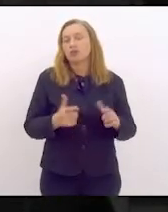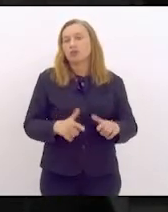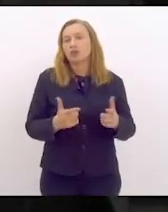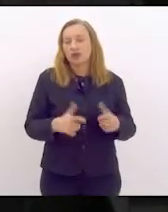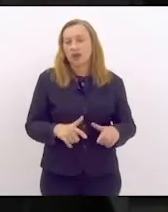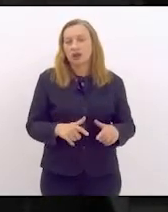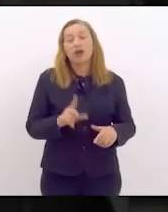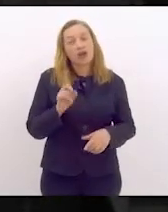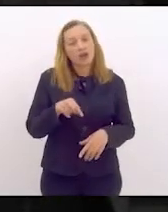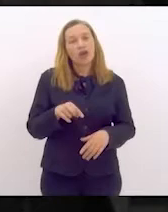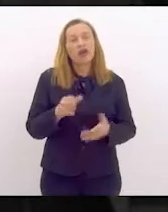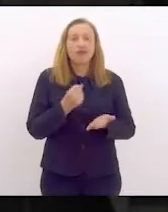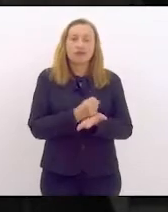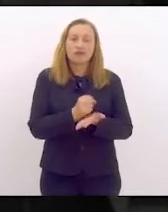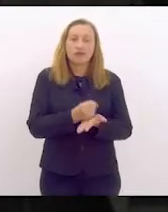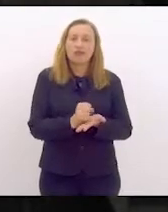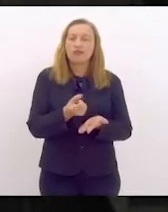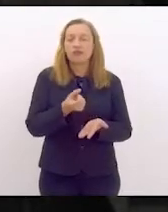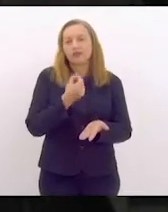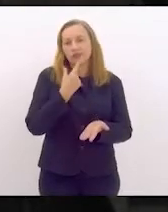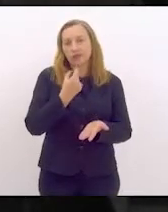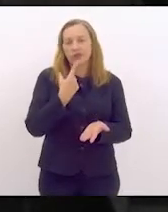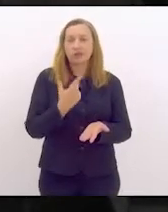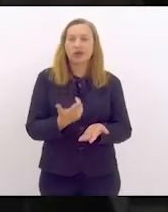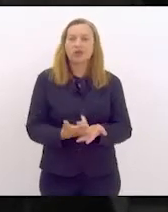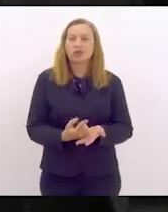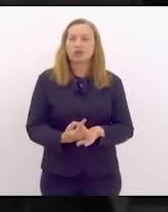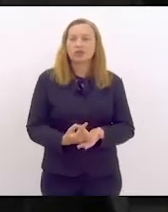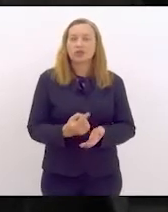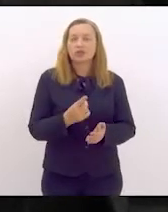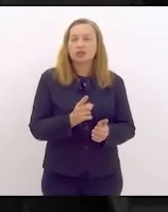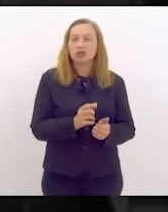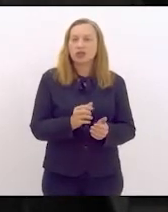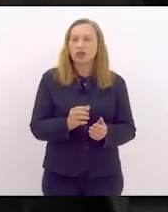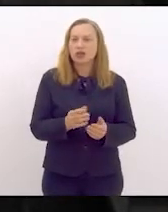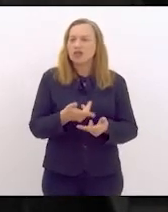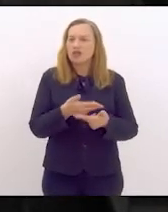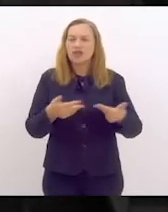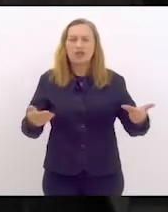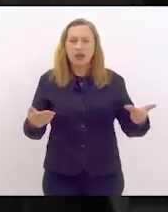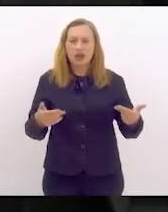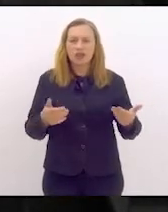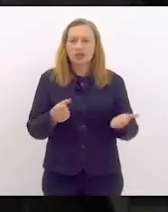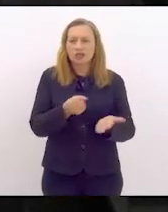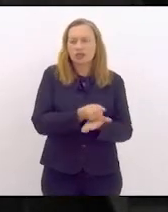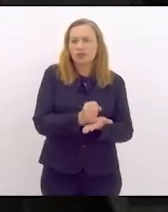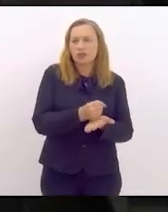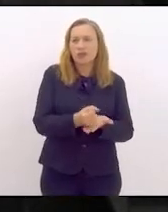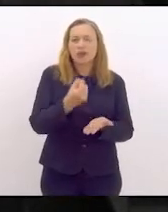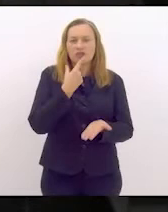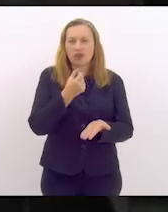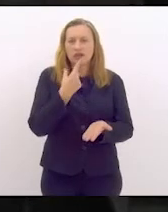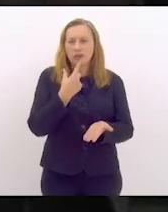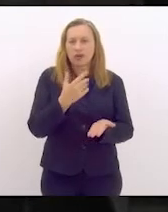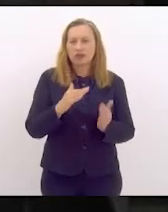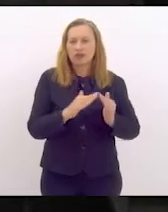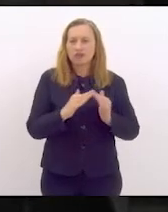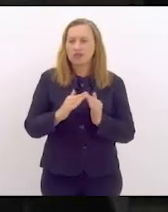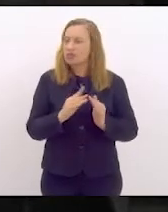farmácia. Porque, às vezes tem uma em frente à outra, é só atravessar a rua.